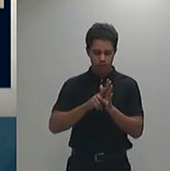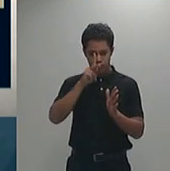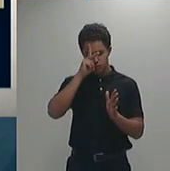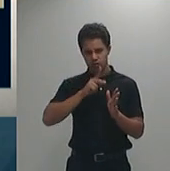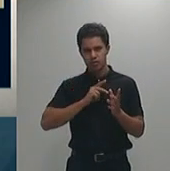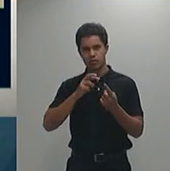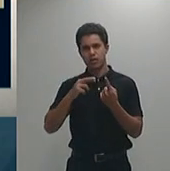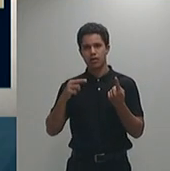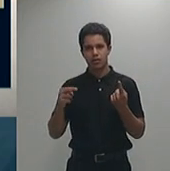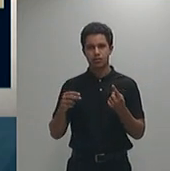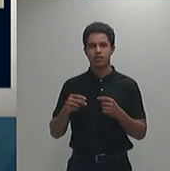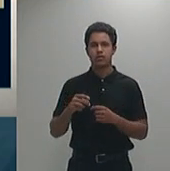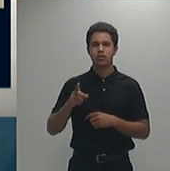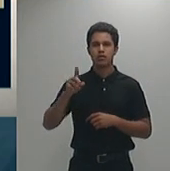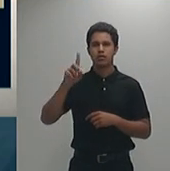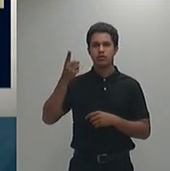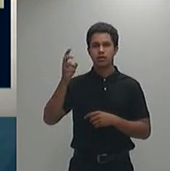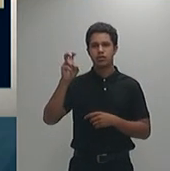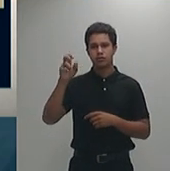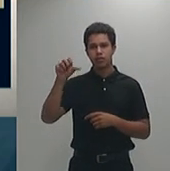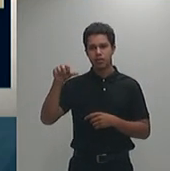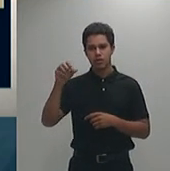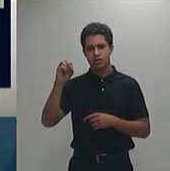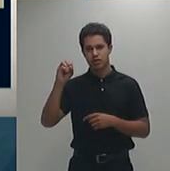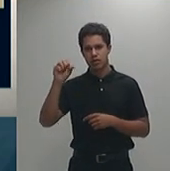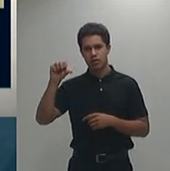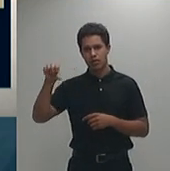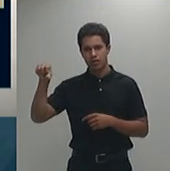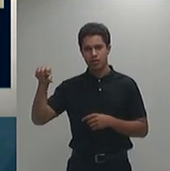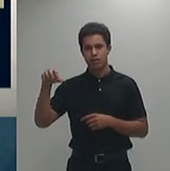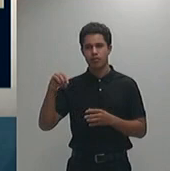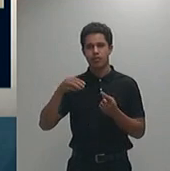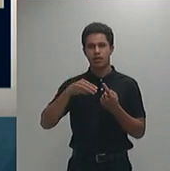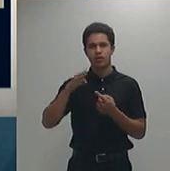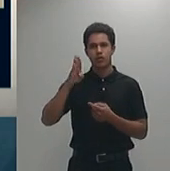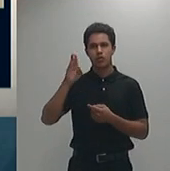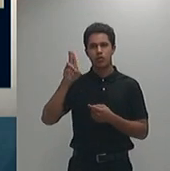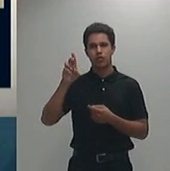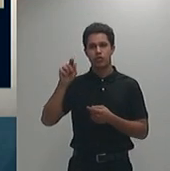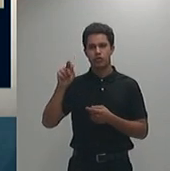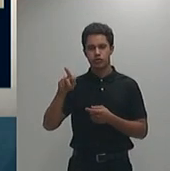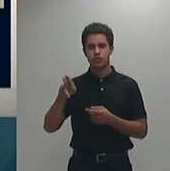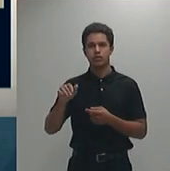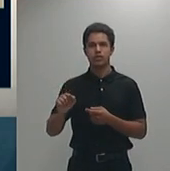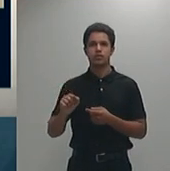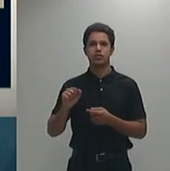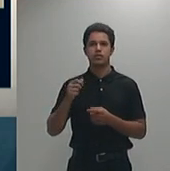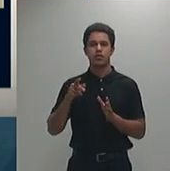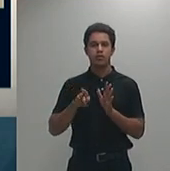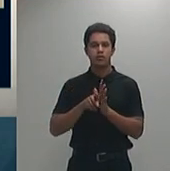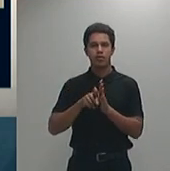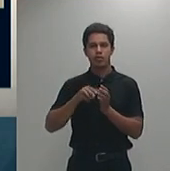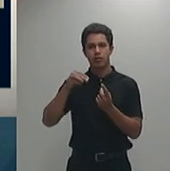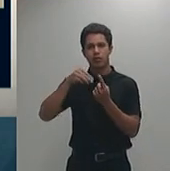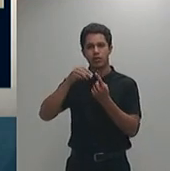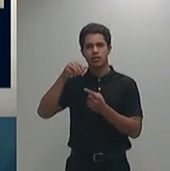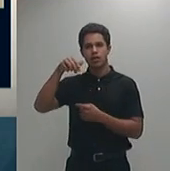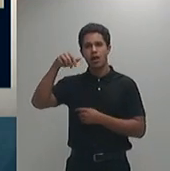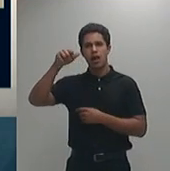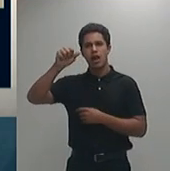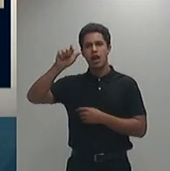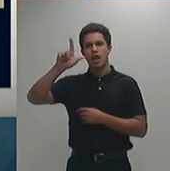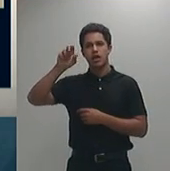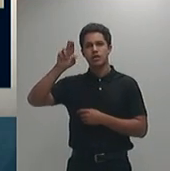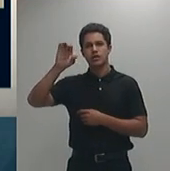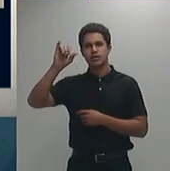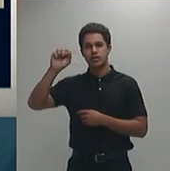o157 099 Ministro buzzi relator para acórdão Ministro na ministra Nancy a é mas